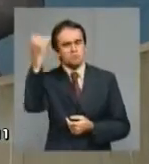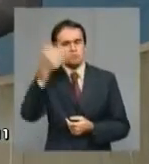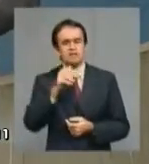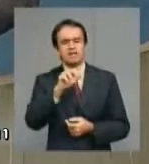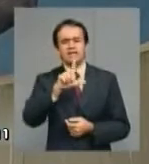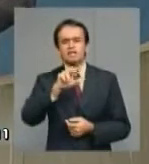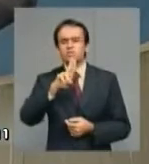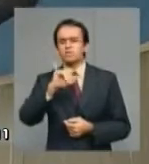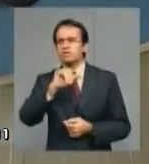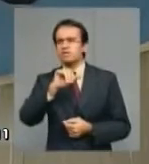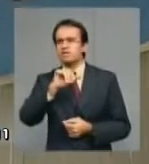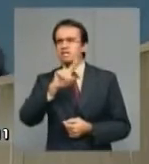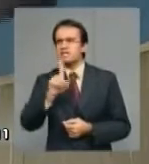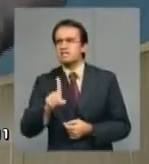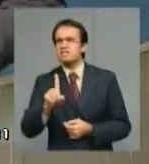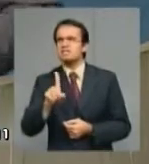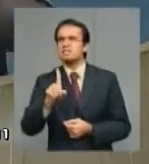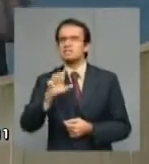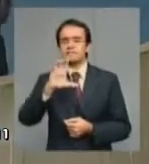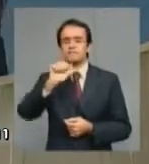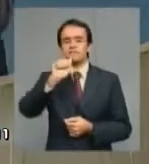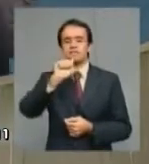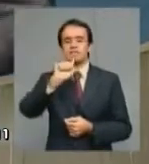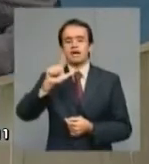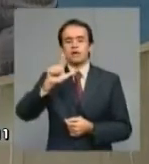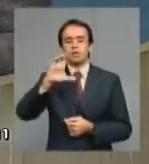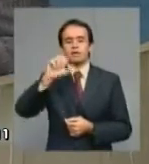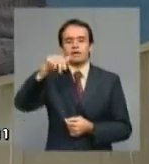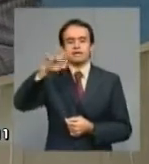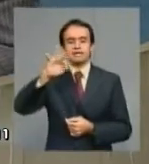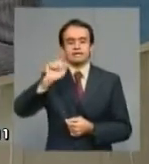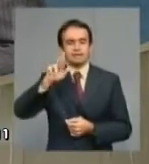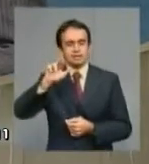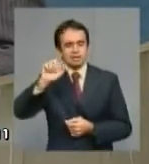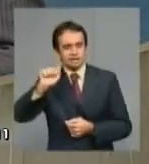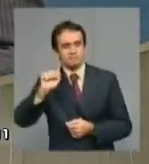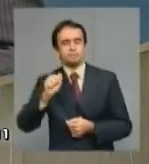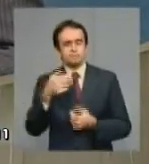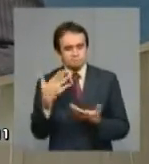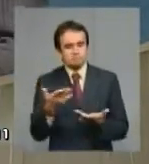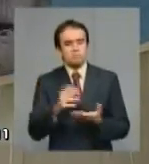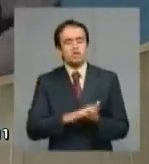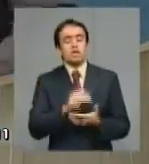doutor Luiz Alcântara. O doutor Luiz Alcântara,